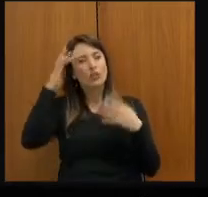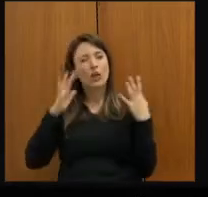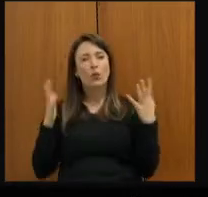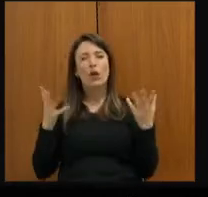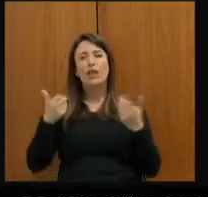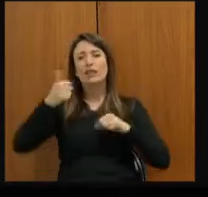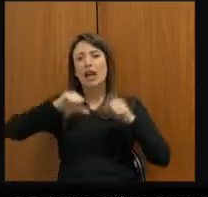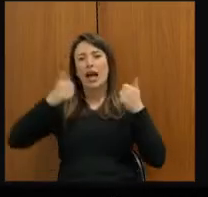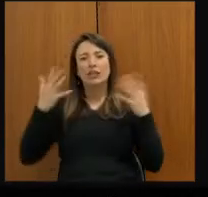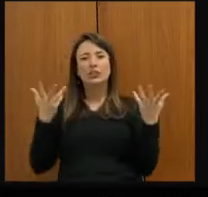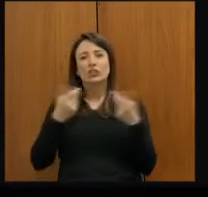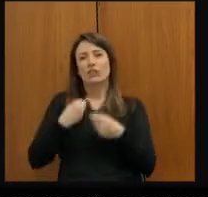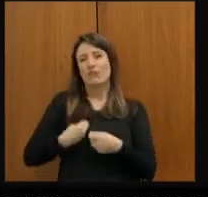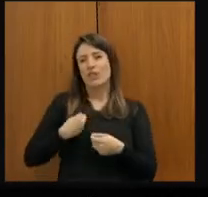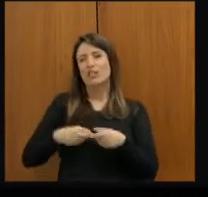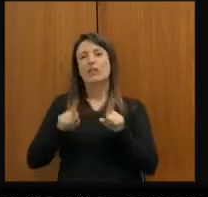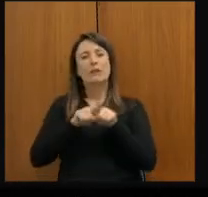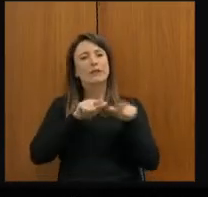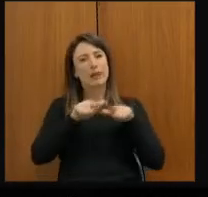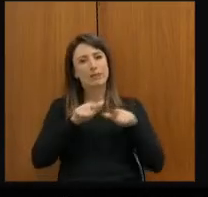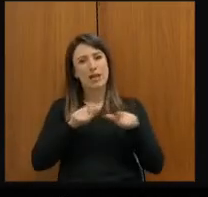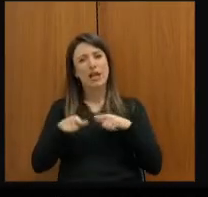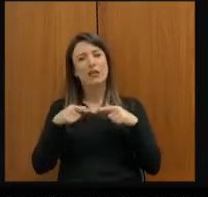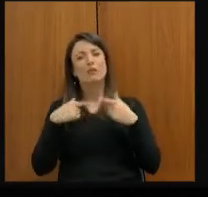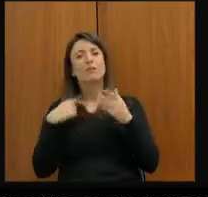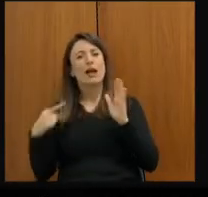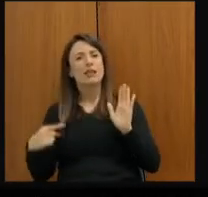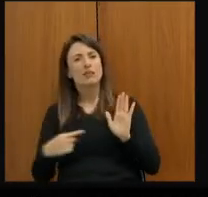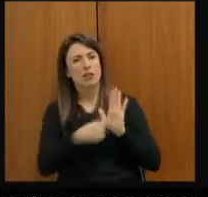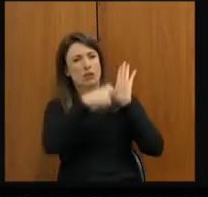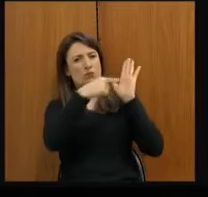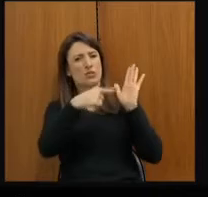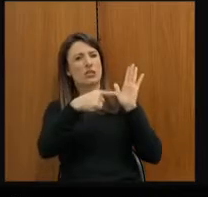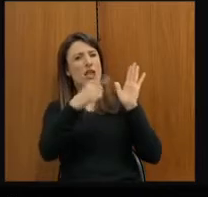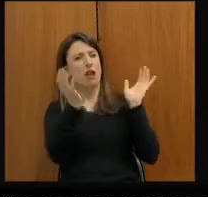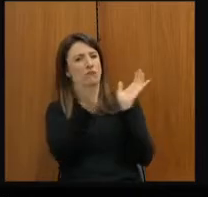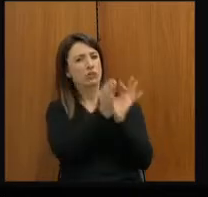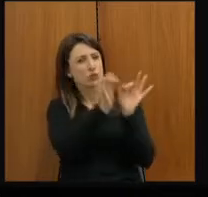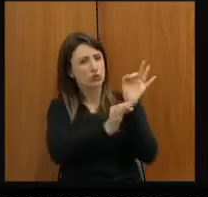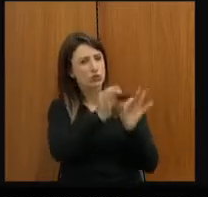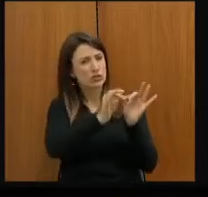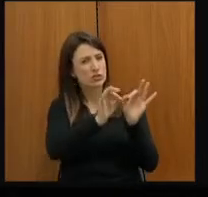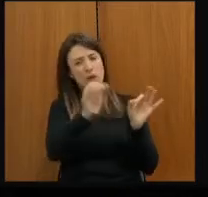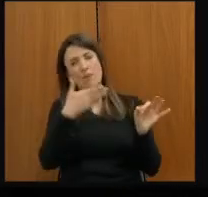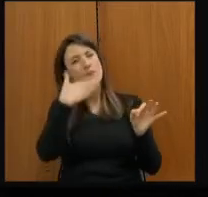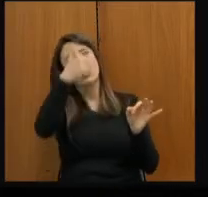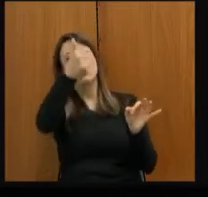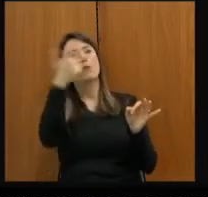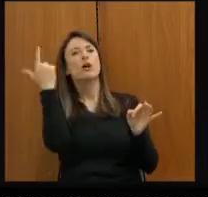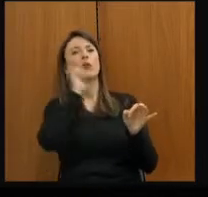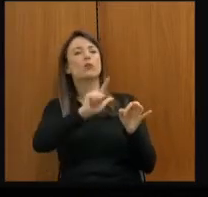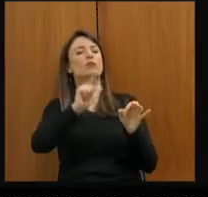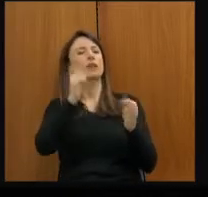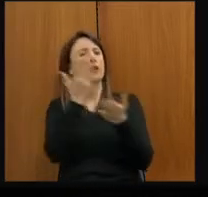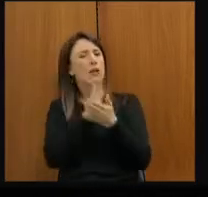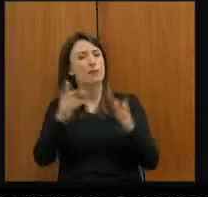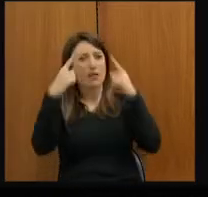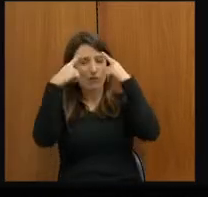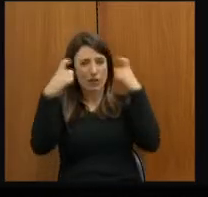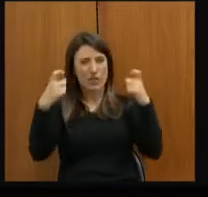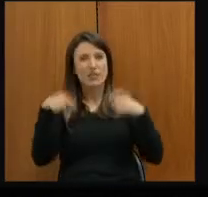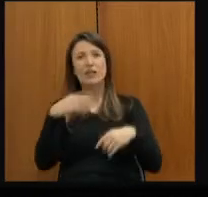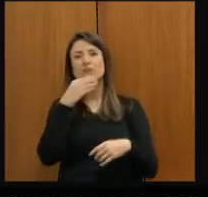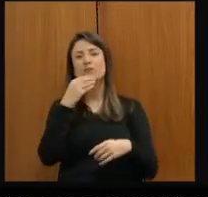trabalho a denúncia ao sistema de justiça é a melhor forma de combate a essa violência esmagador Gilson Soares